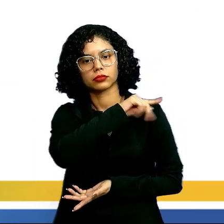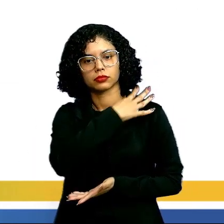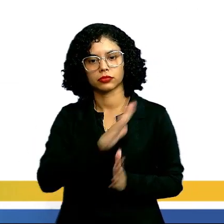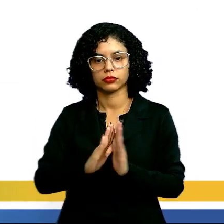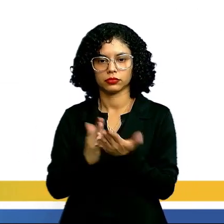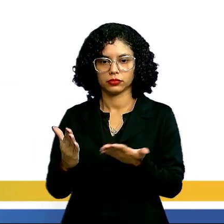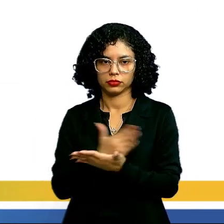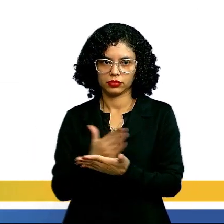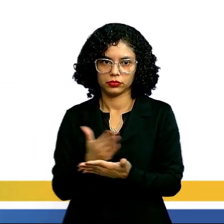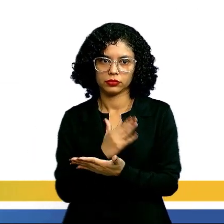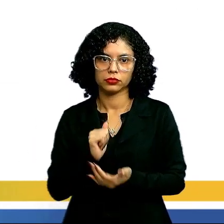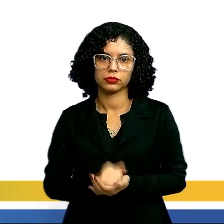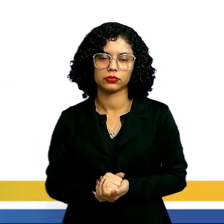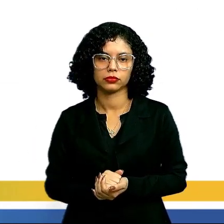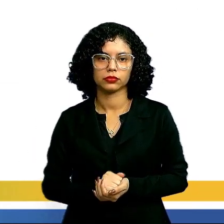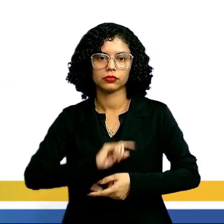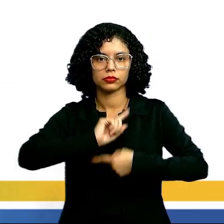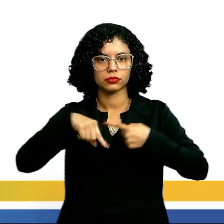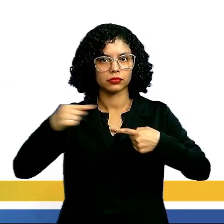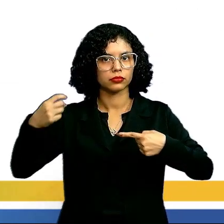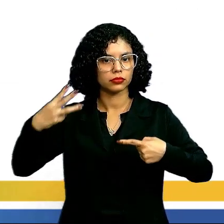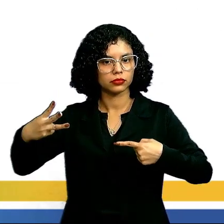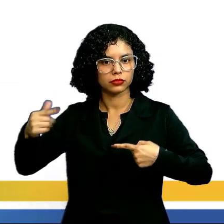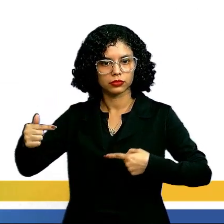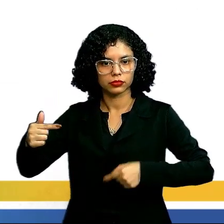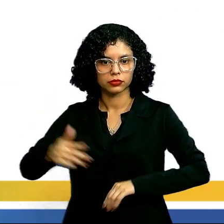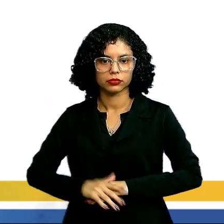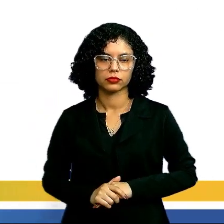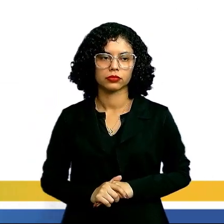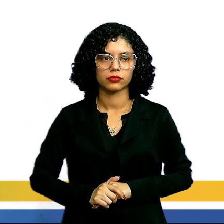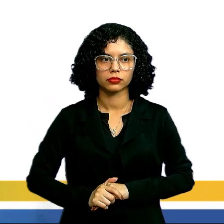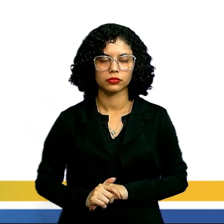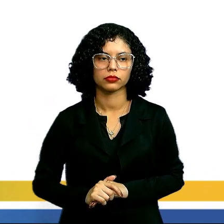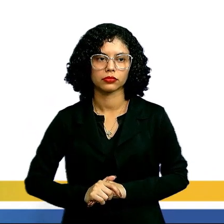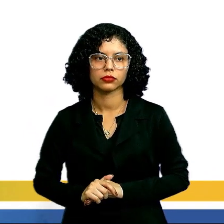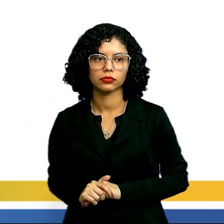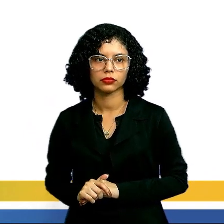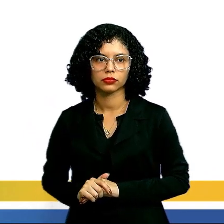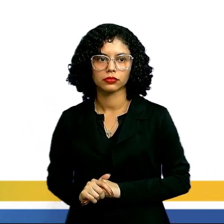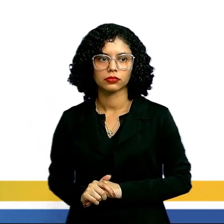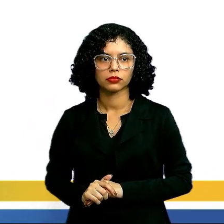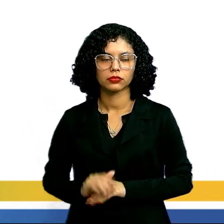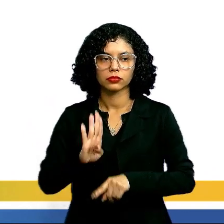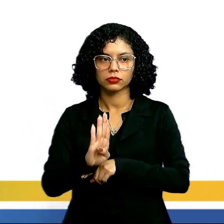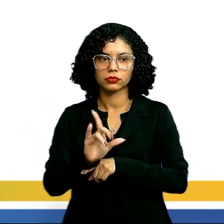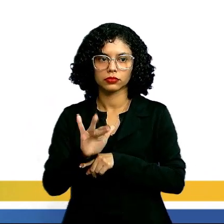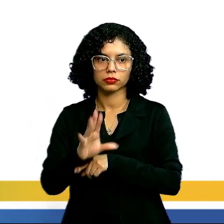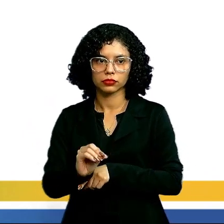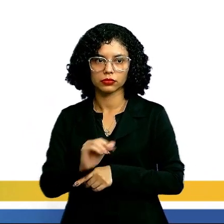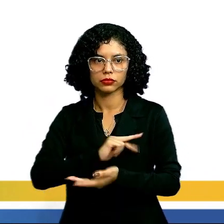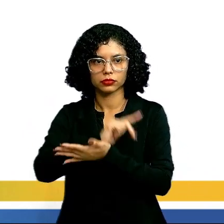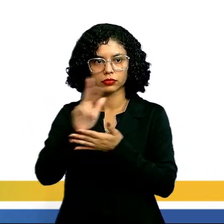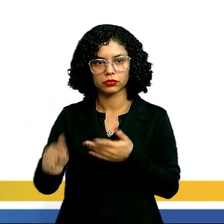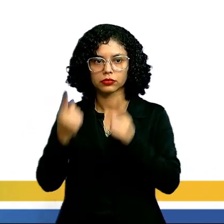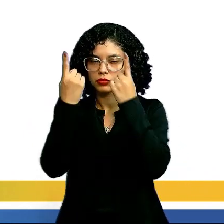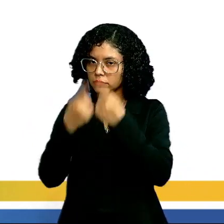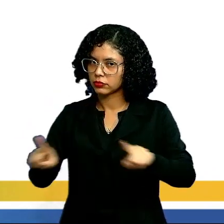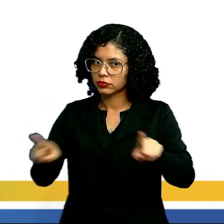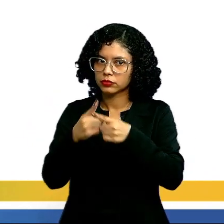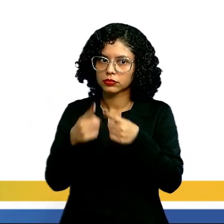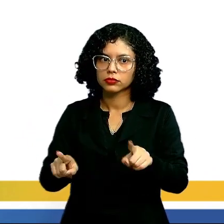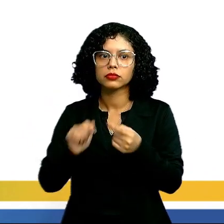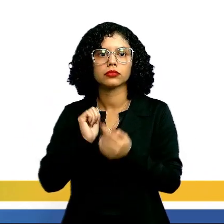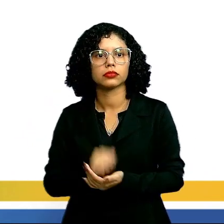do 2º ano, a prova Enem, na página 37. Em um blog de